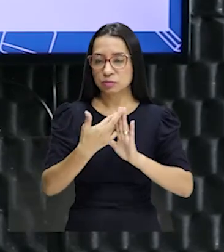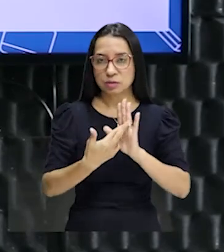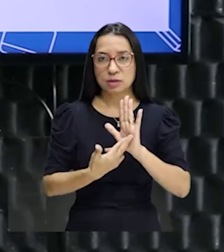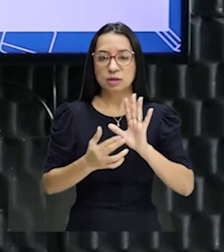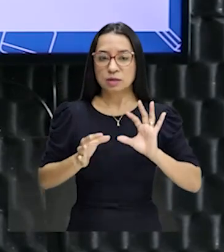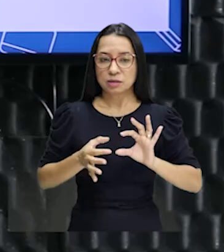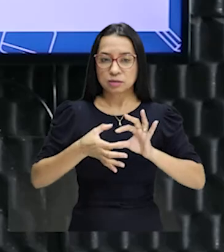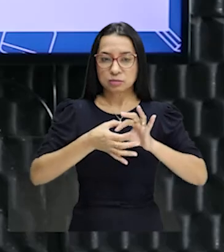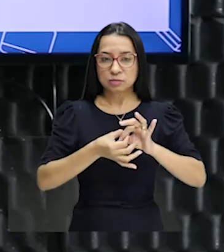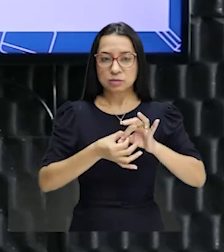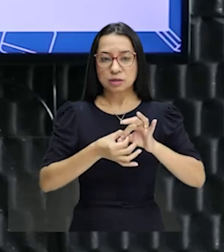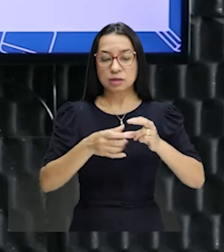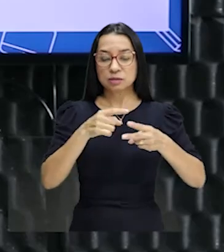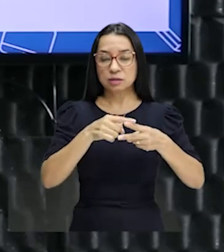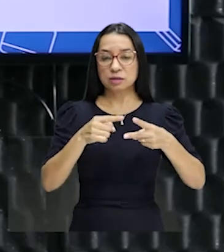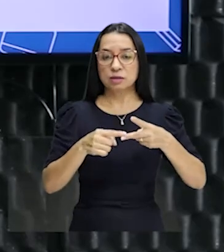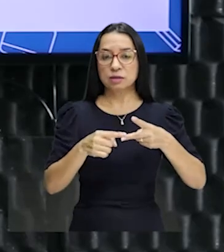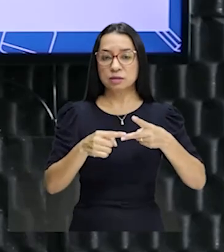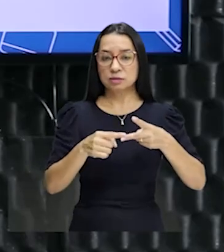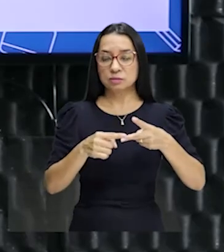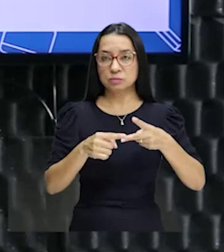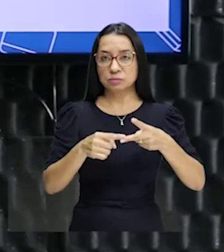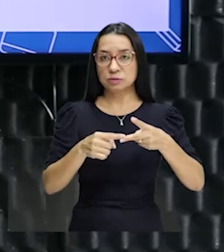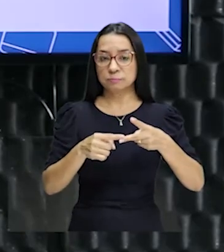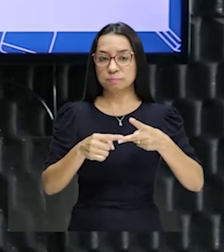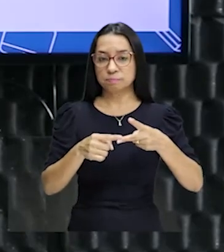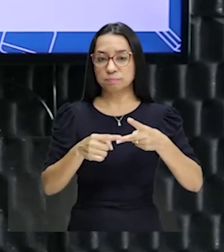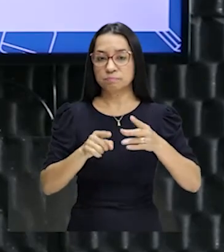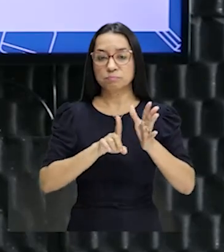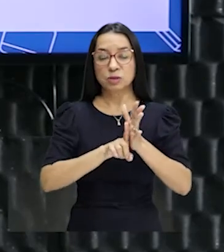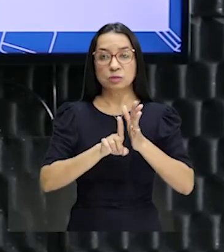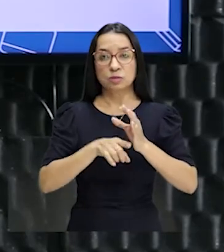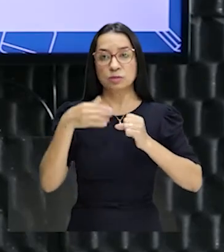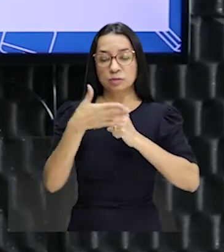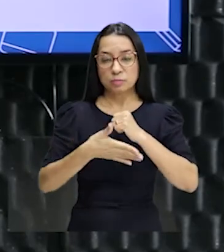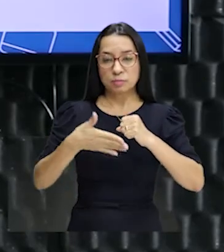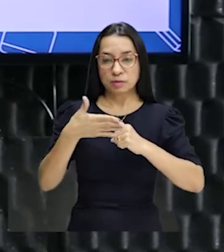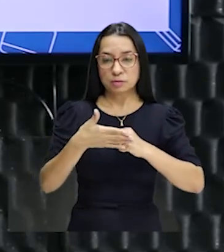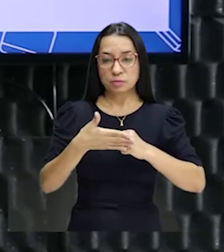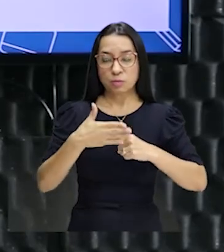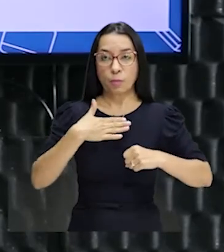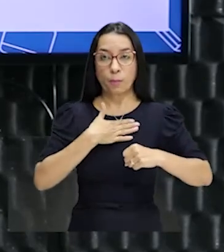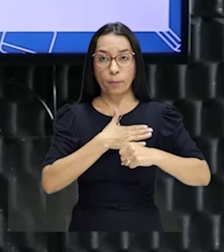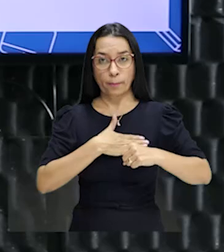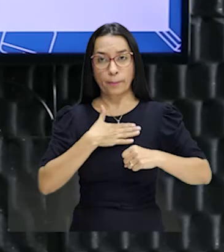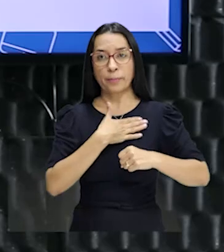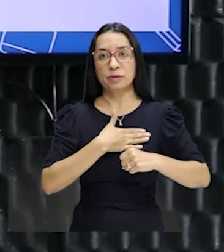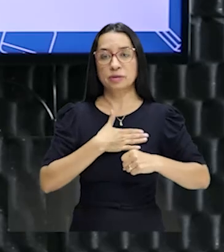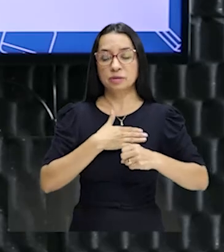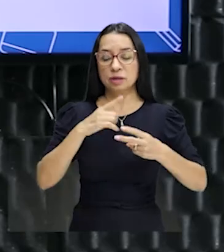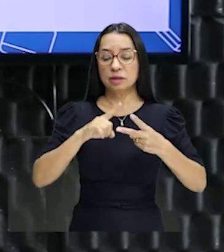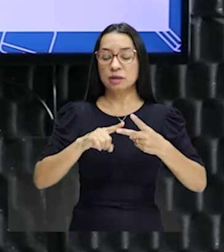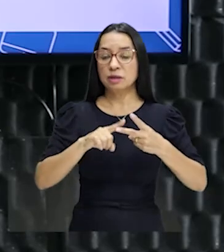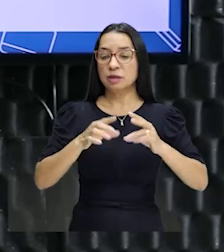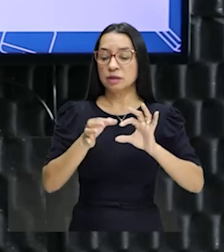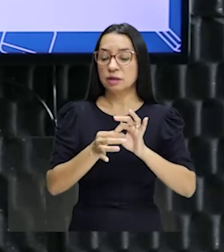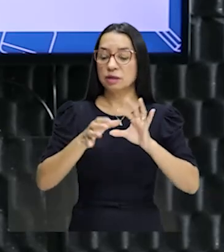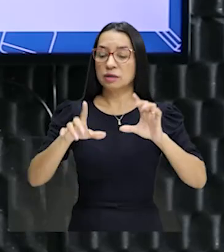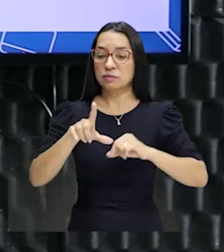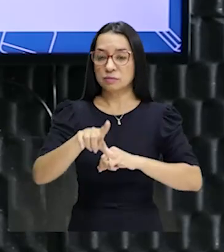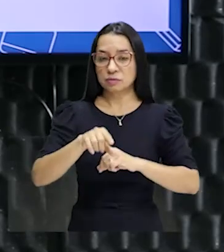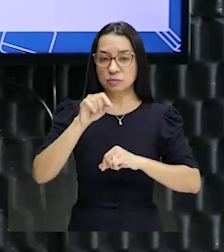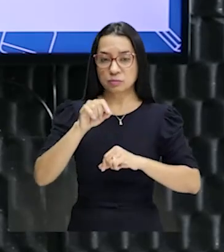regras, associadas a dois quesitos básicos: o prazer e a livre escolha.